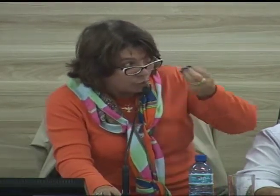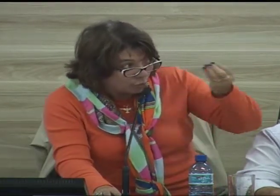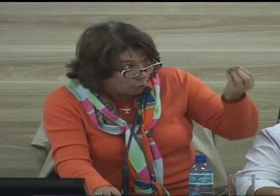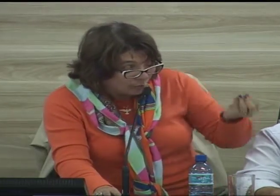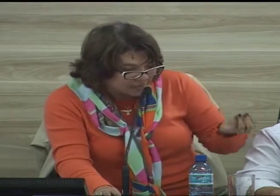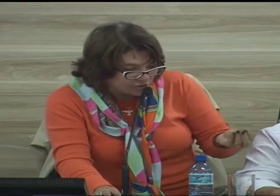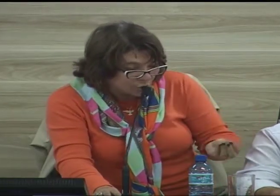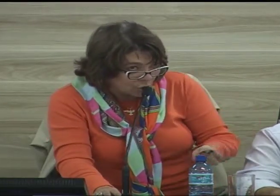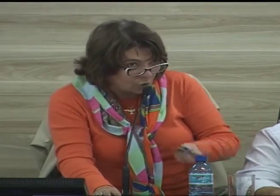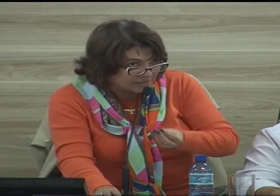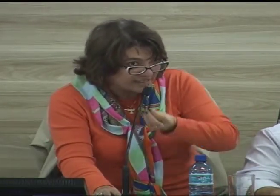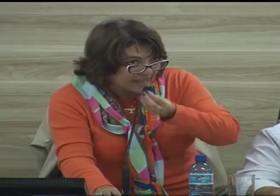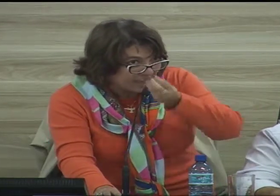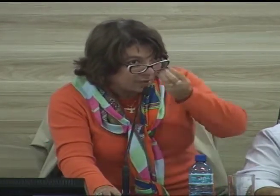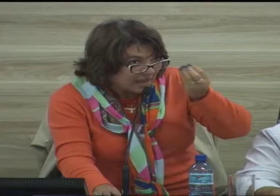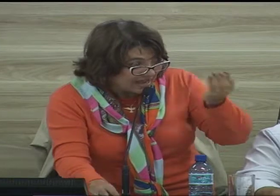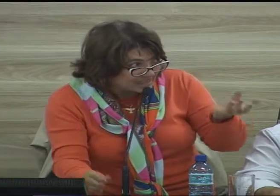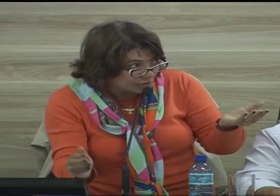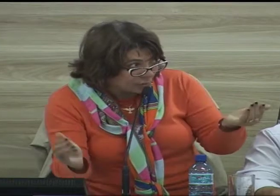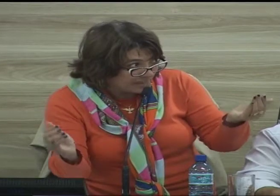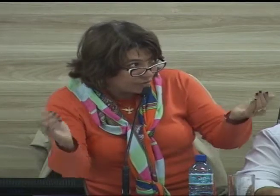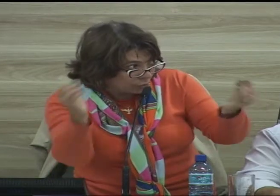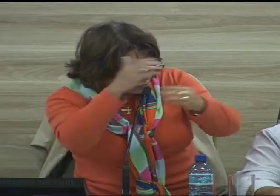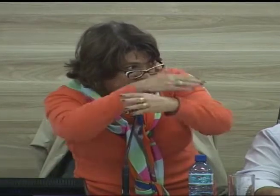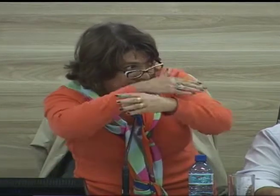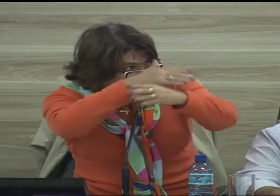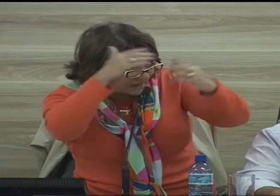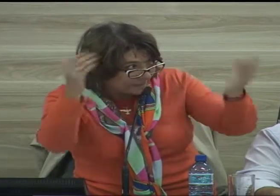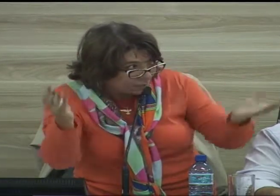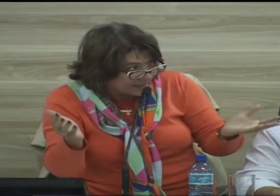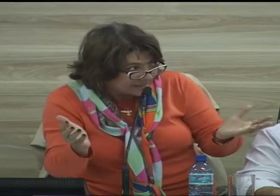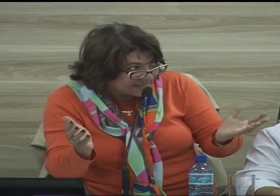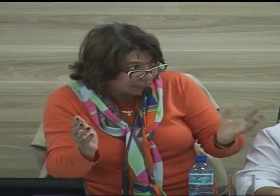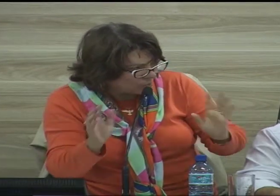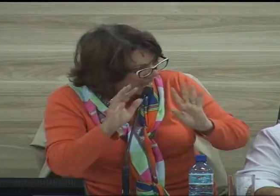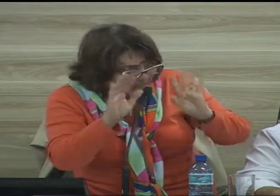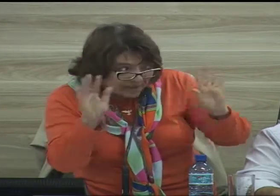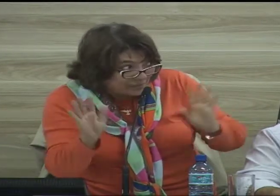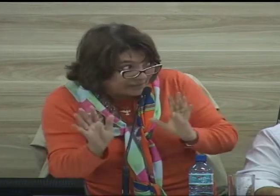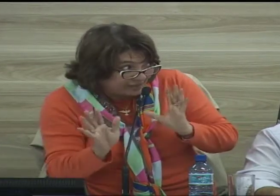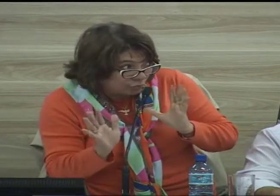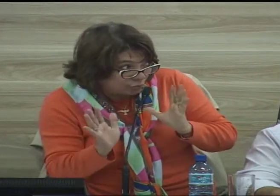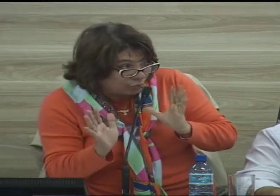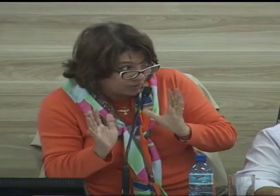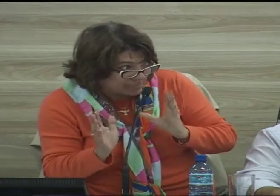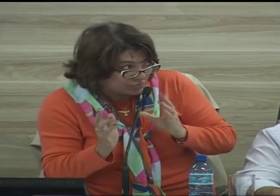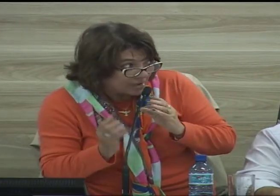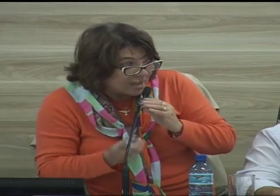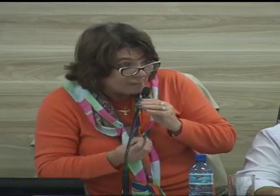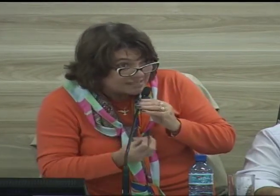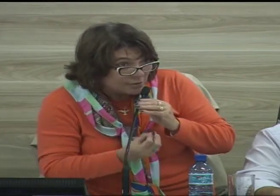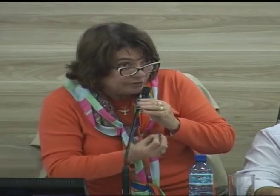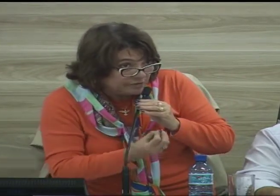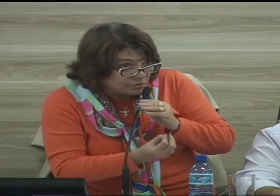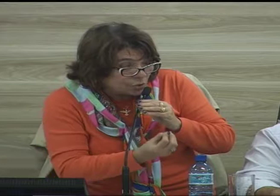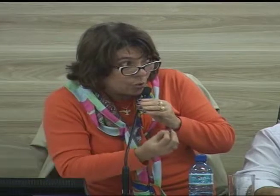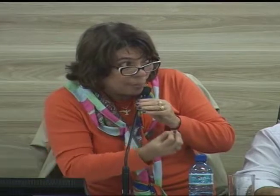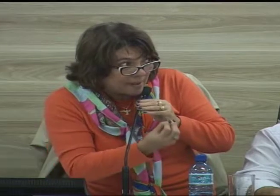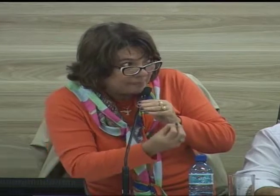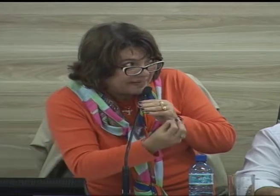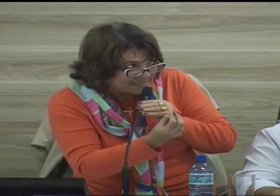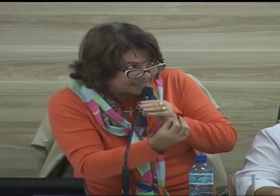de como começou o conselho, às vezes começou do Z, que era para começar do A, eu entendo tudo isso. Mas não